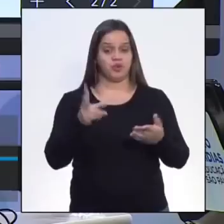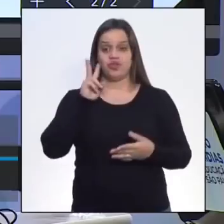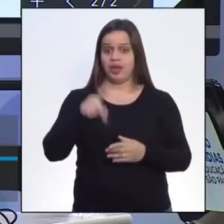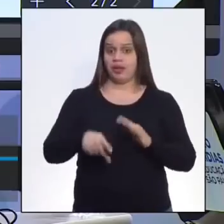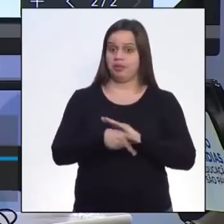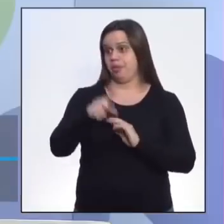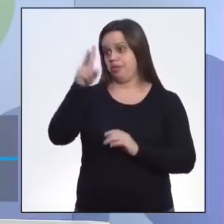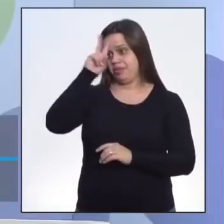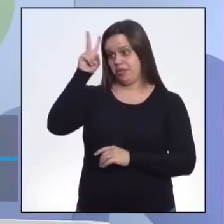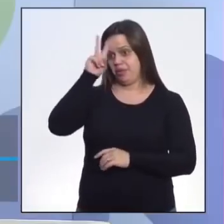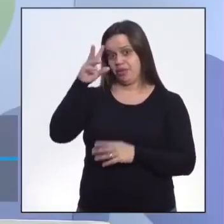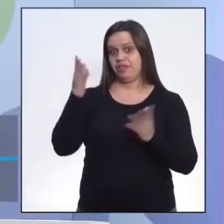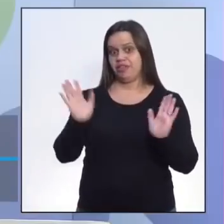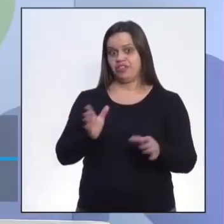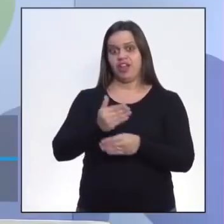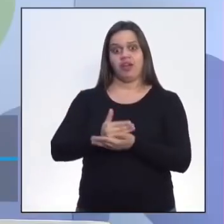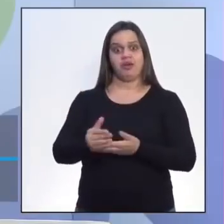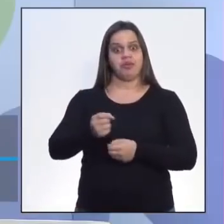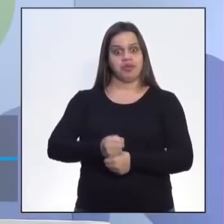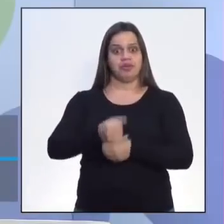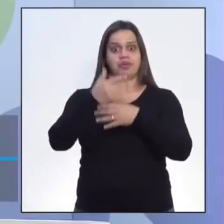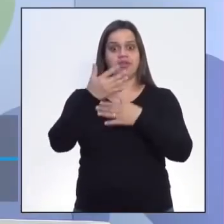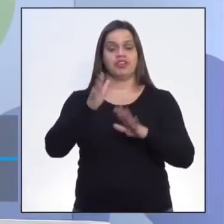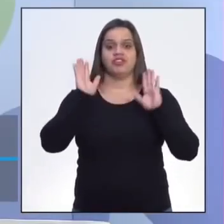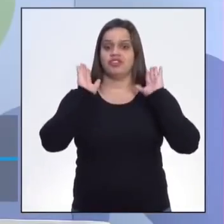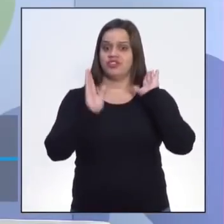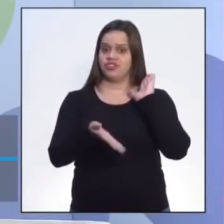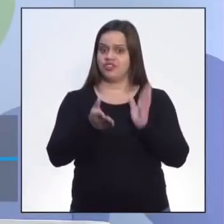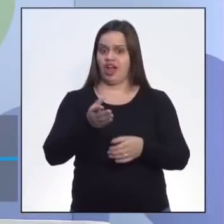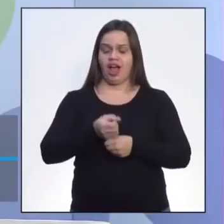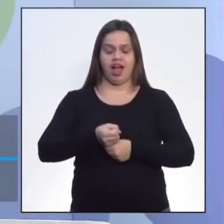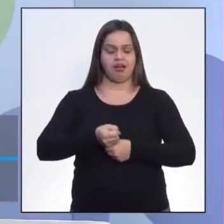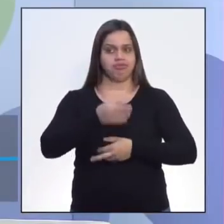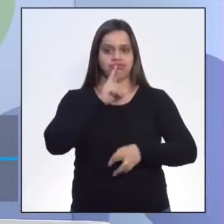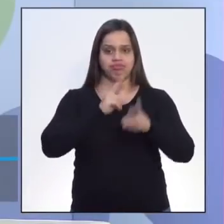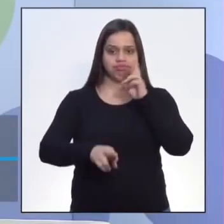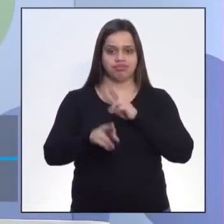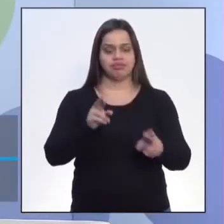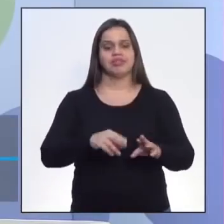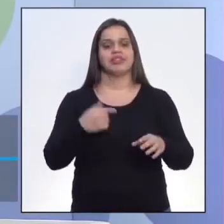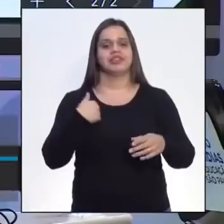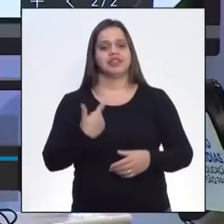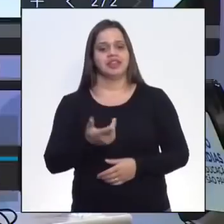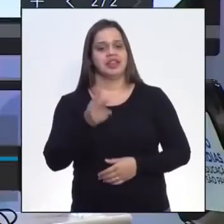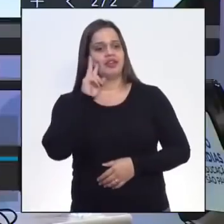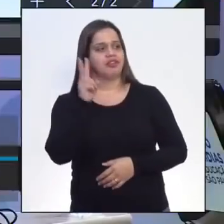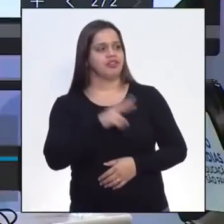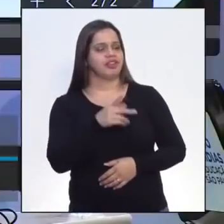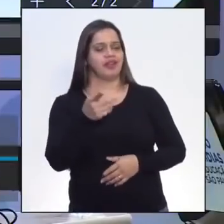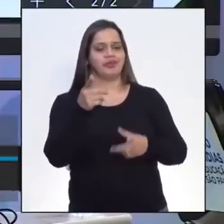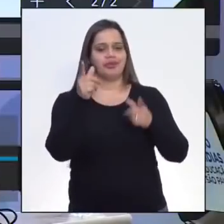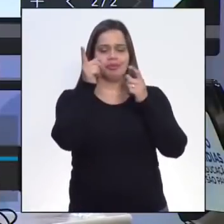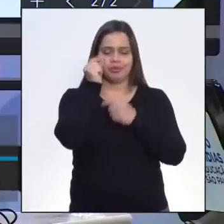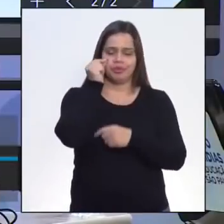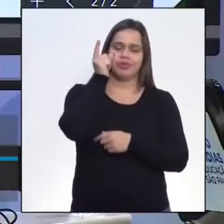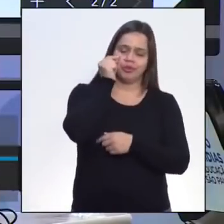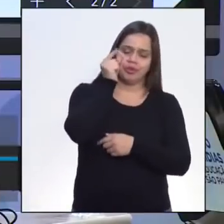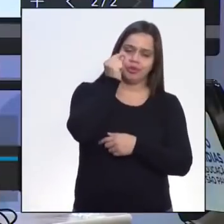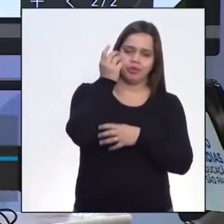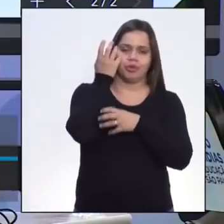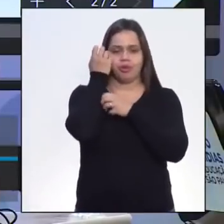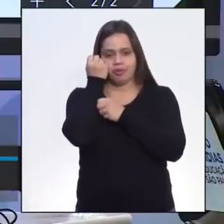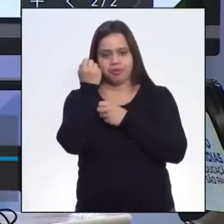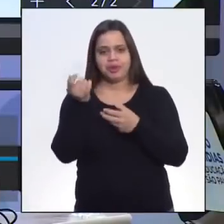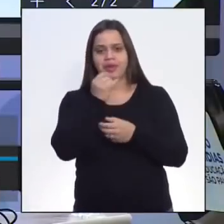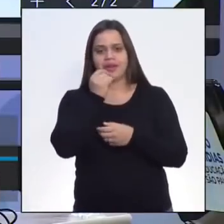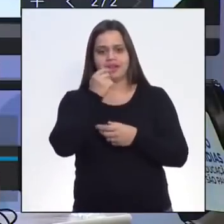estão, inclusive, respondendo no chat ali. Aqui já está bombando de resposta. E eu achando que estava todo mundo meio dormindo, que nem eu.